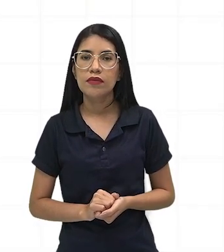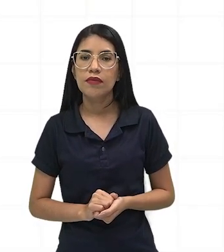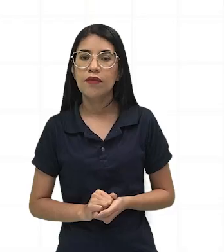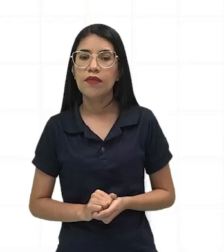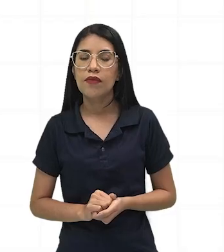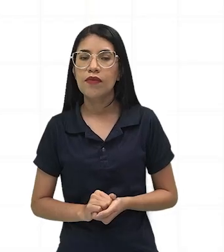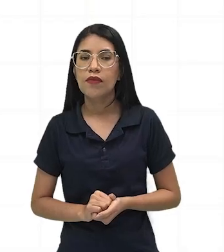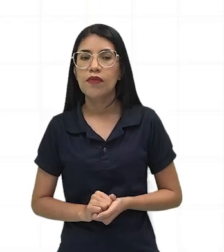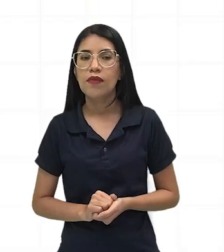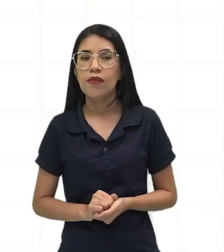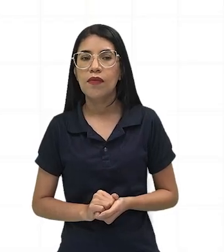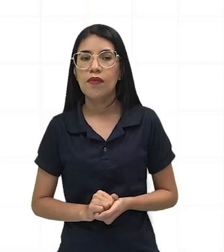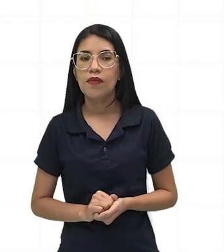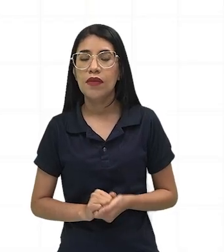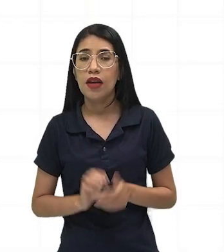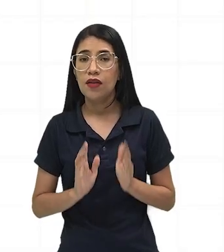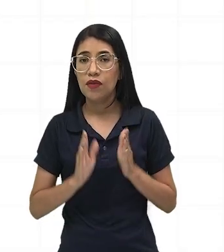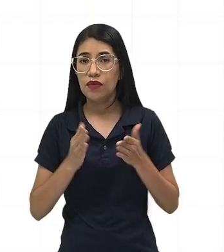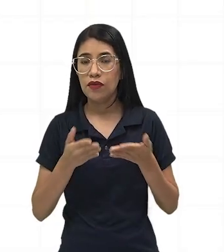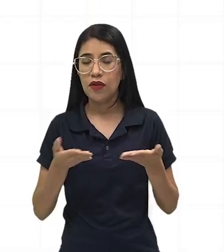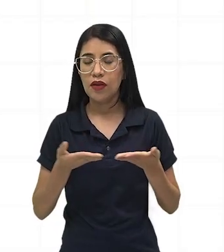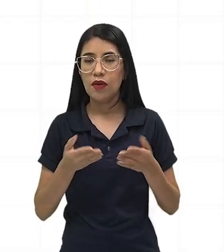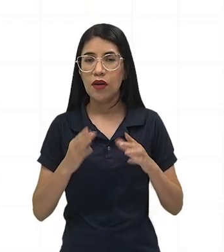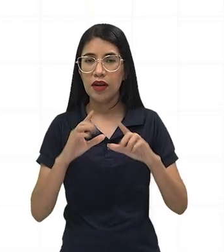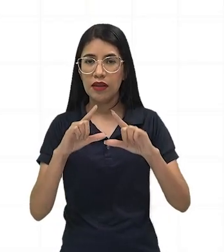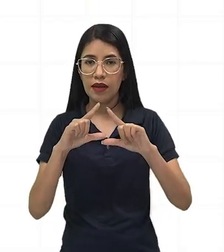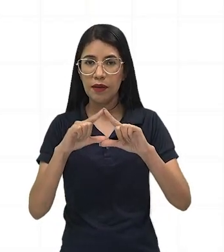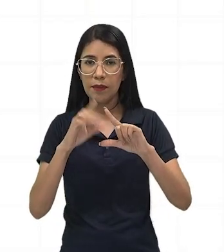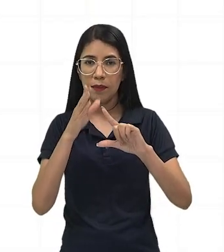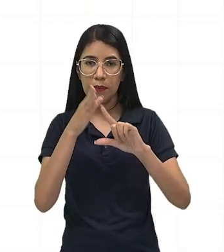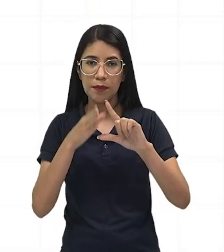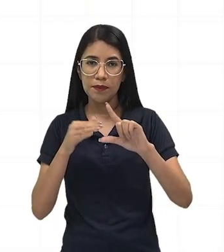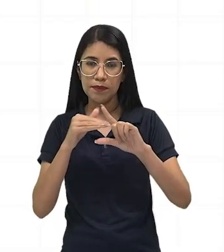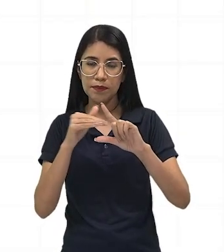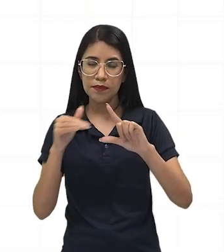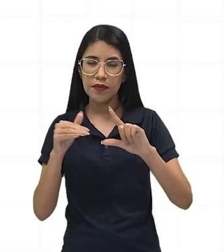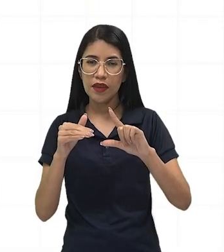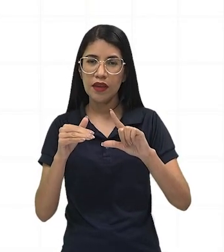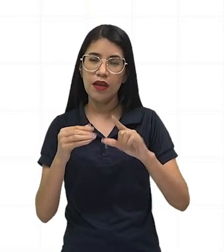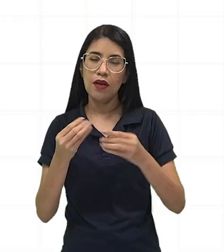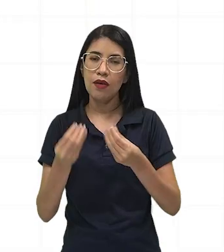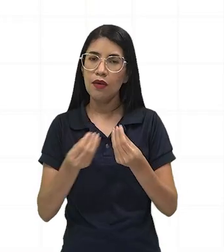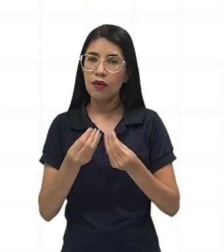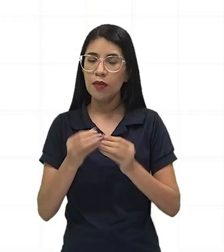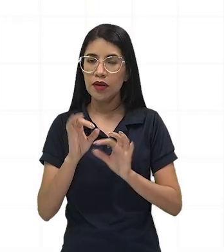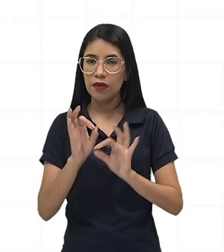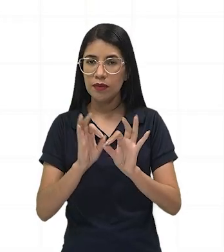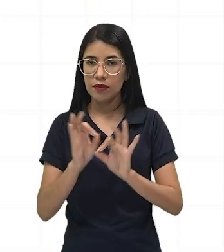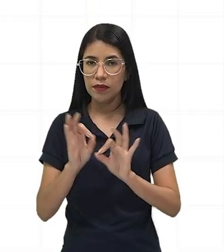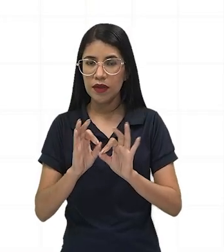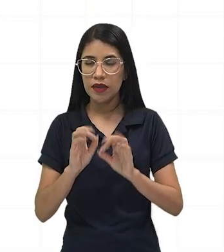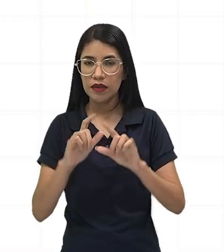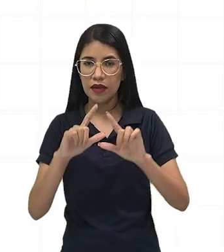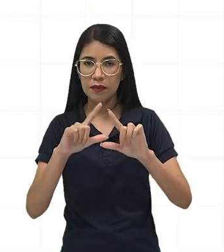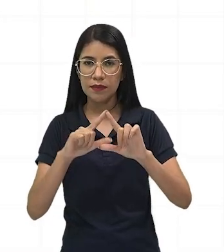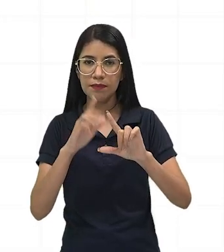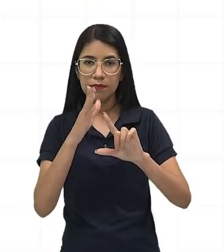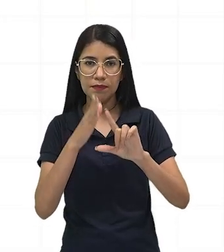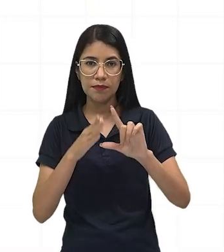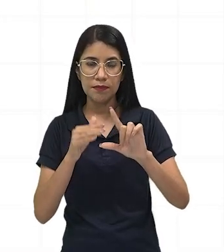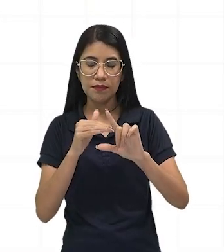Aqui, vamos lá agora focar na mediatriz. Vamos aí aprender como é que a gente constrói a